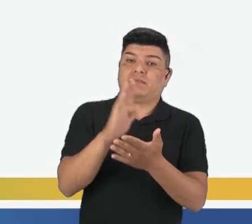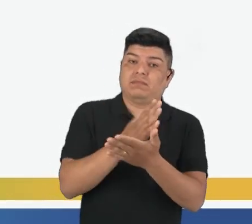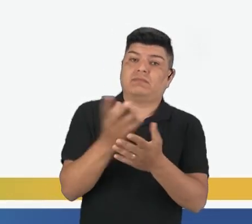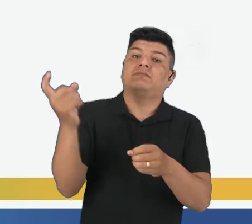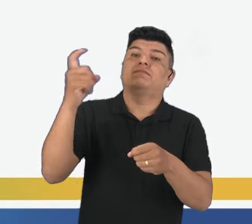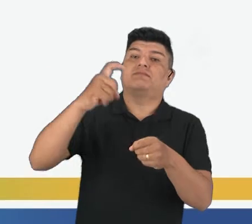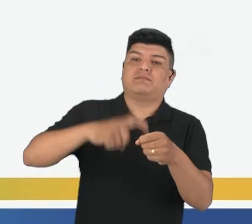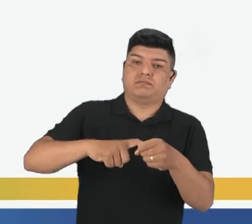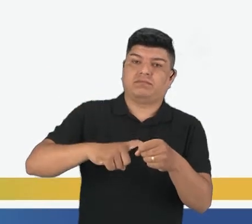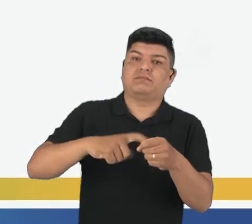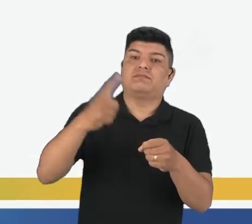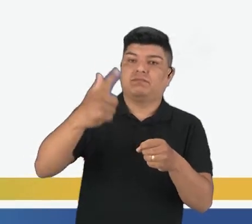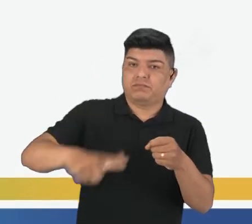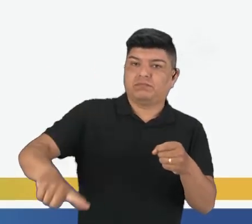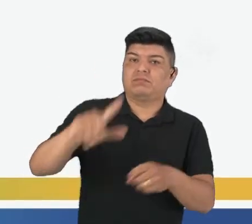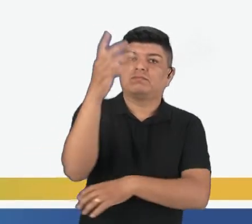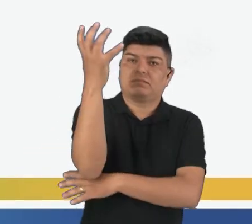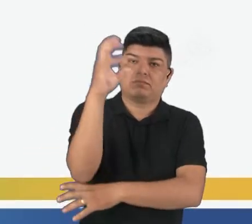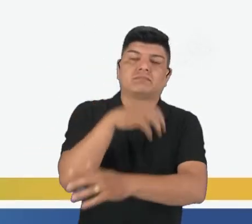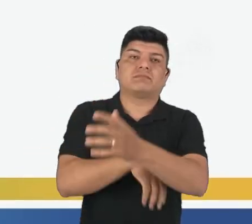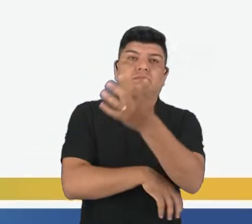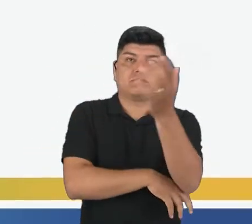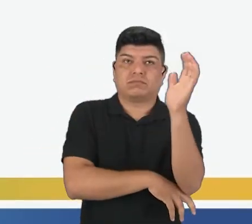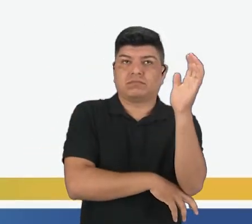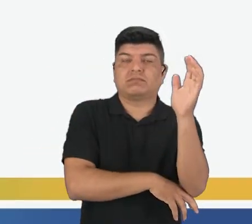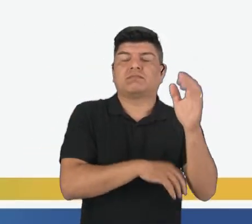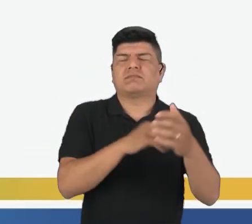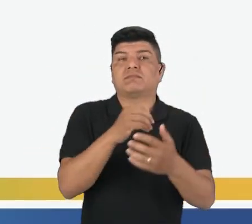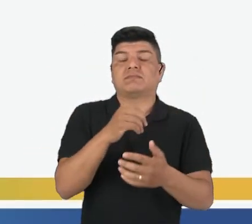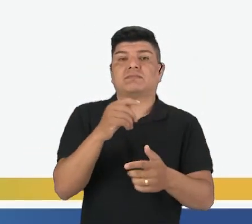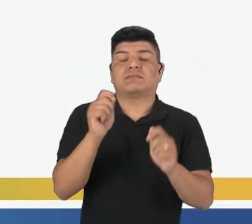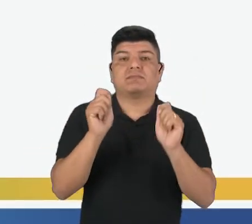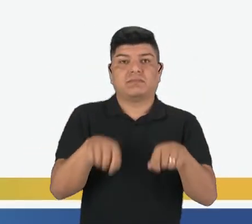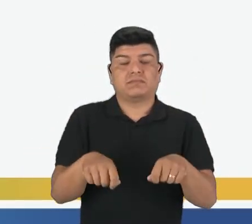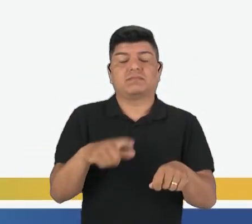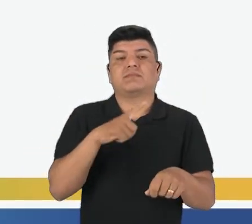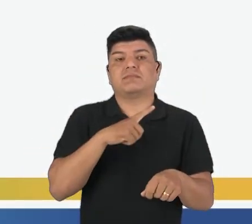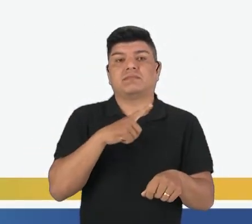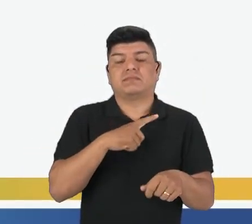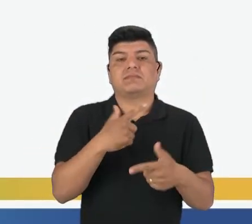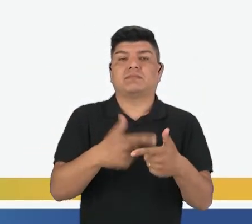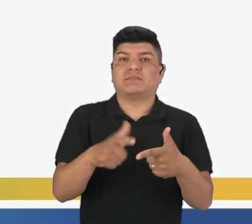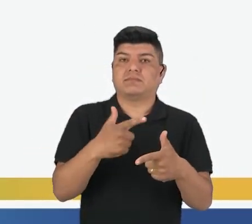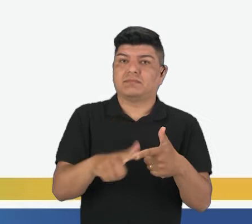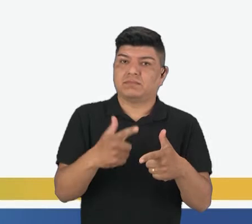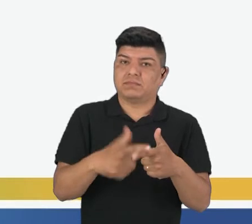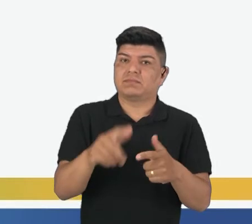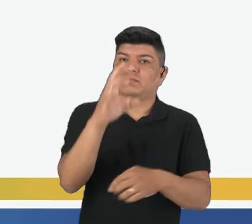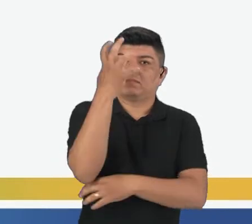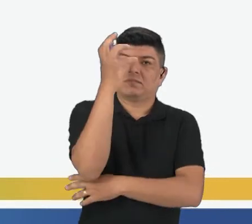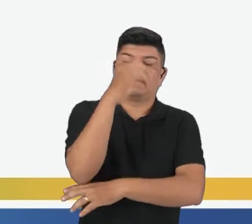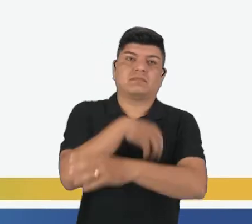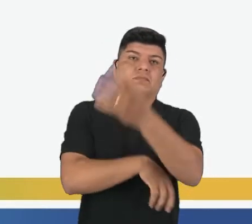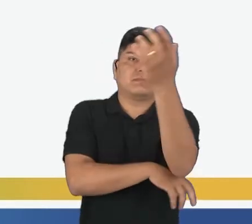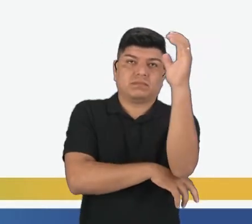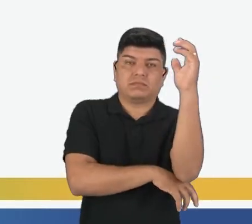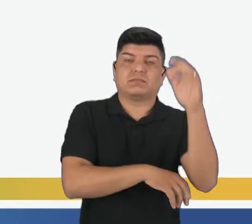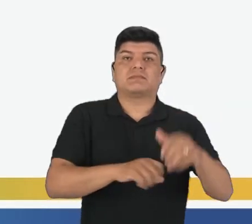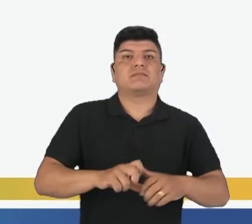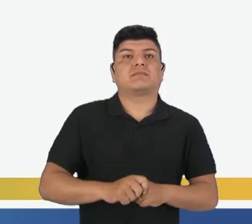natureza. E por isso podem gerar diversos problemas para o meio ambiente.